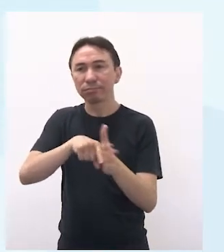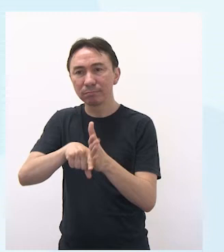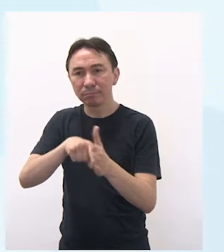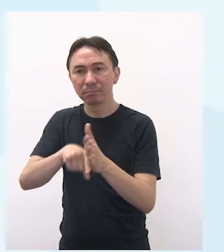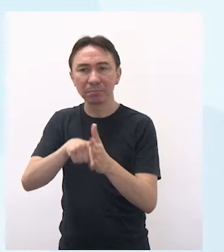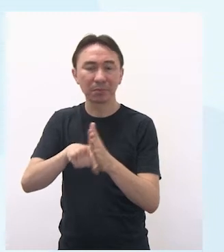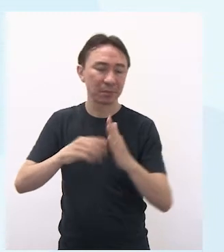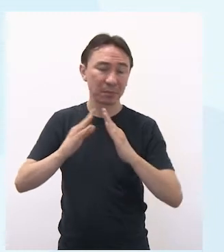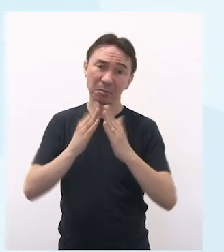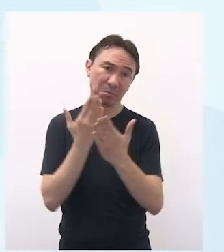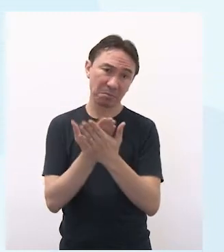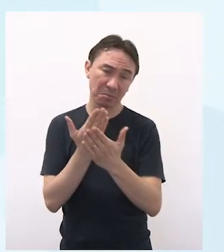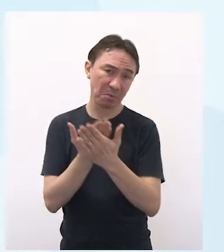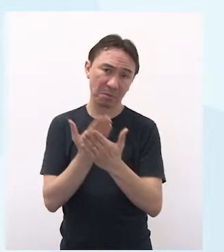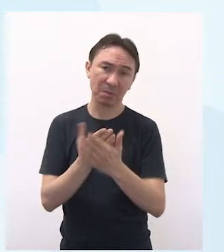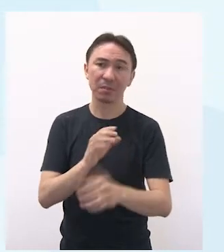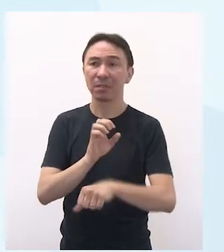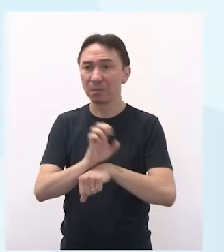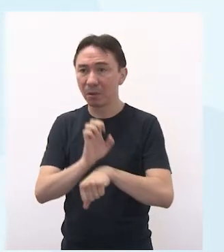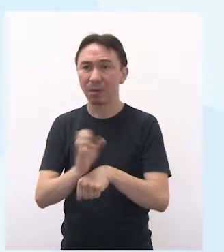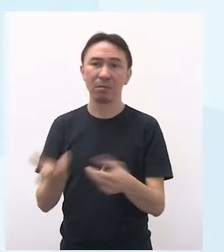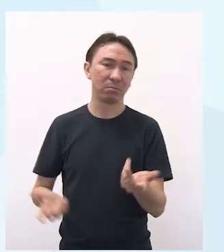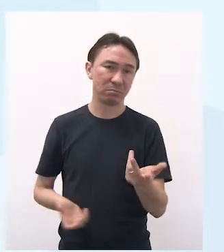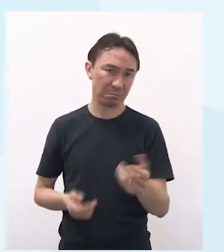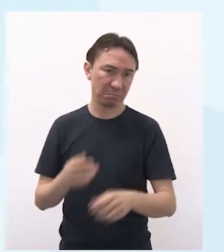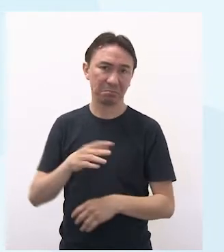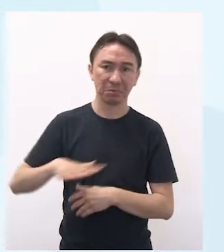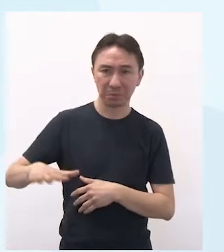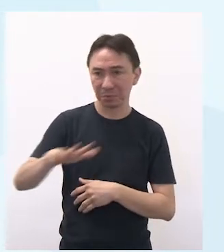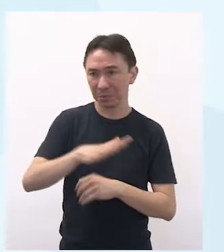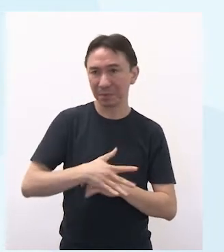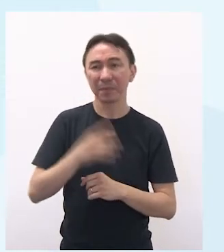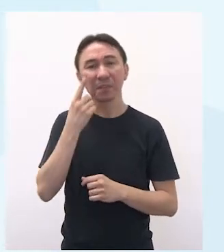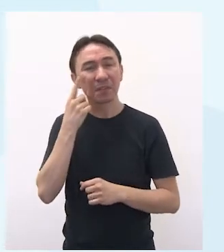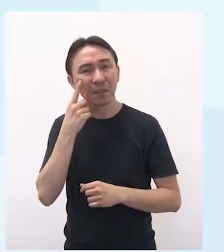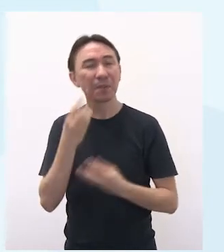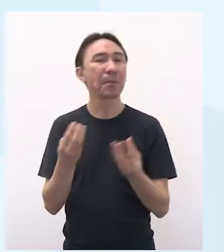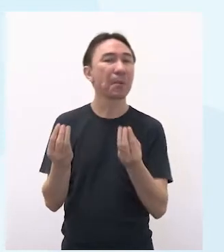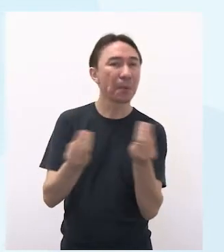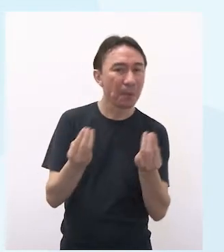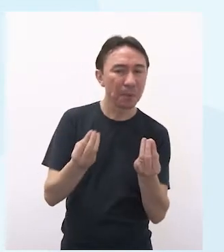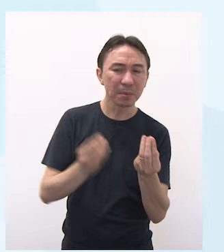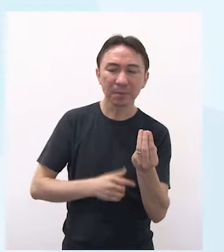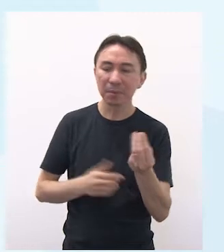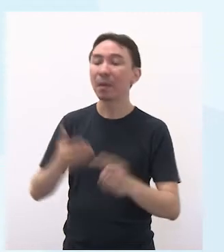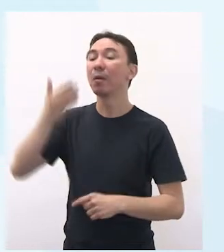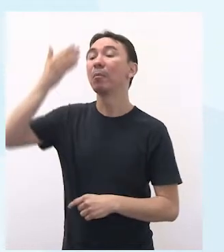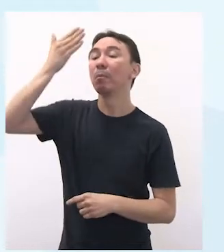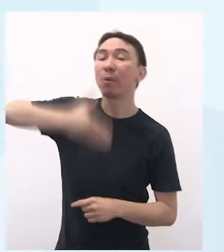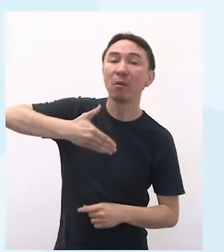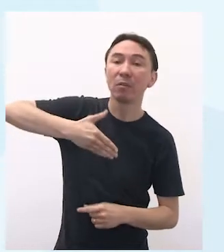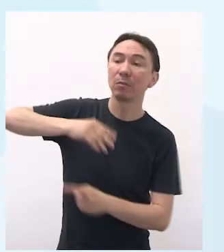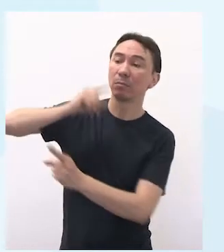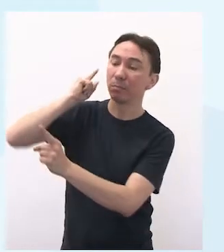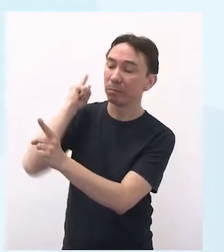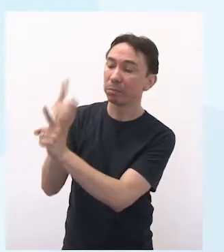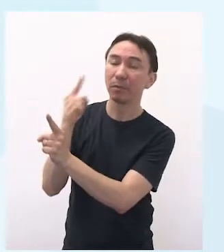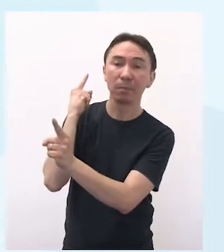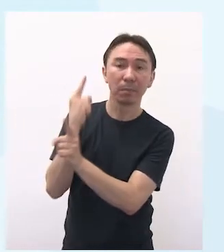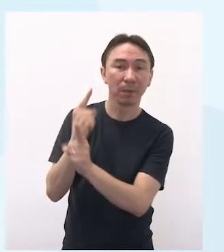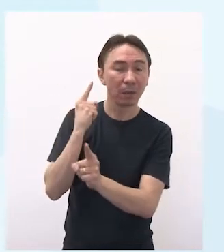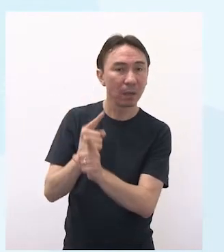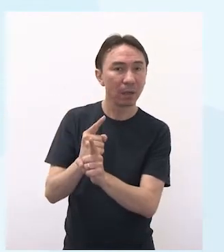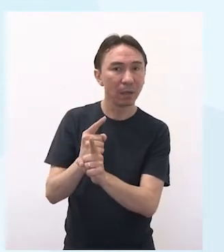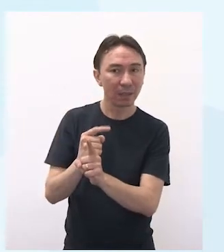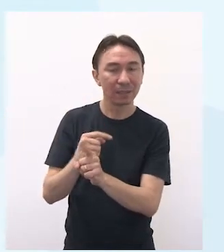eu falei, das políticas educacionais. Quais as evidências? É com base em evidências, para que nós possamos